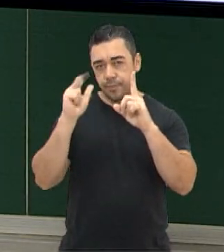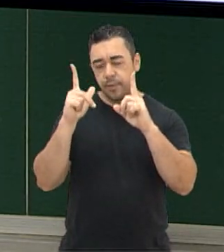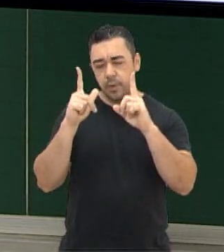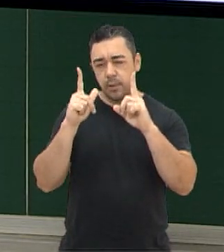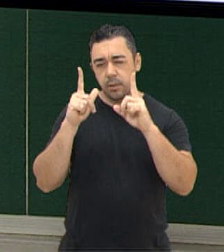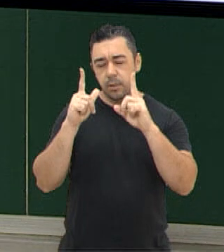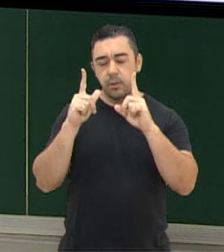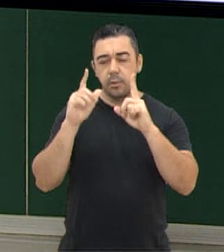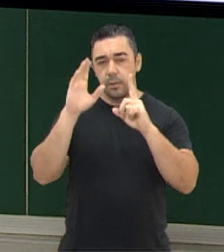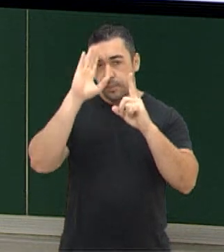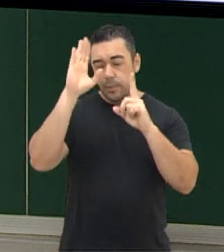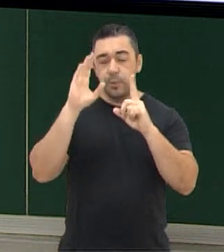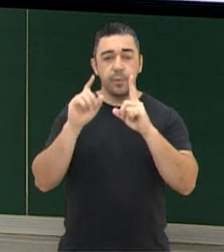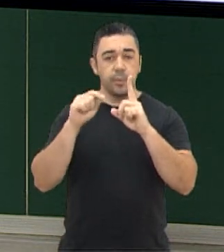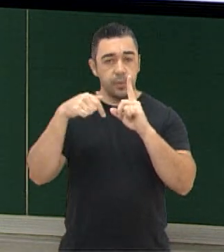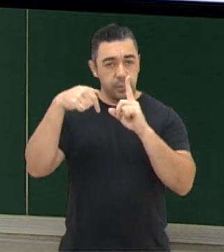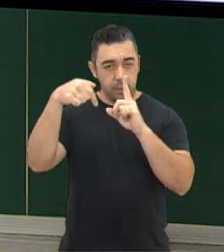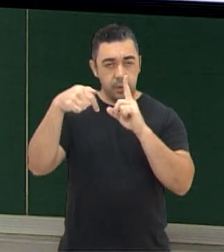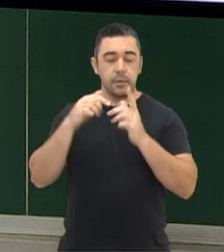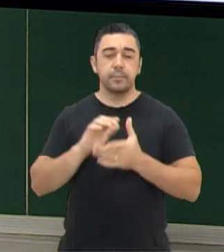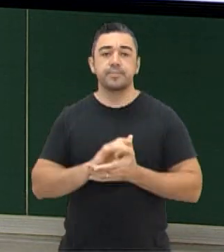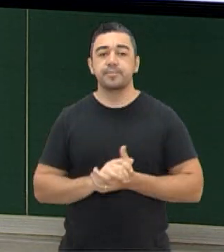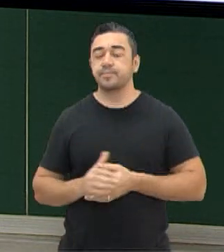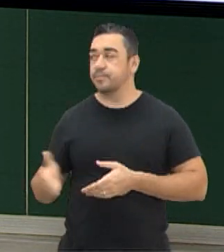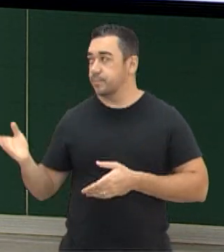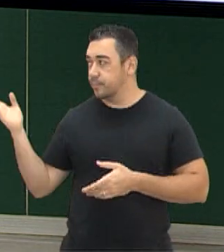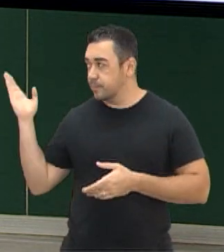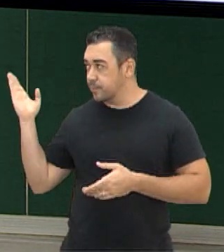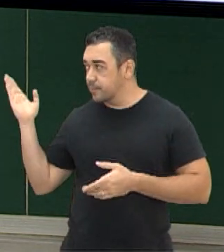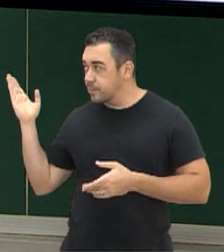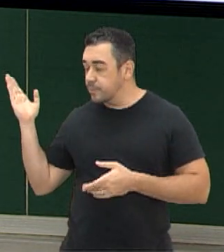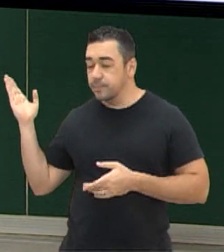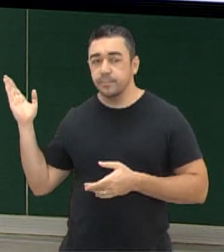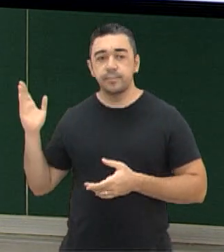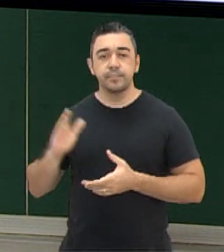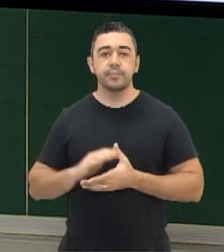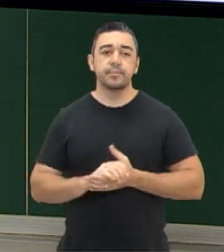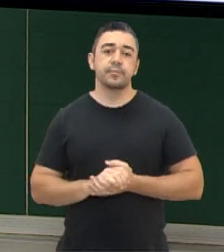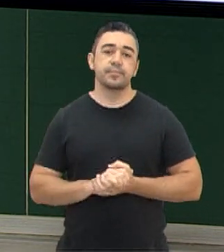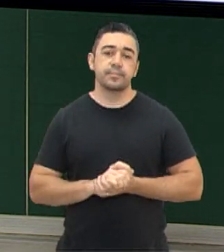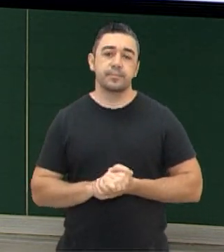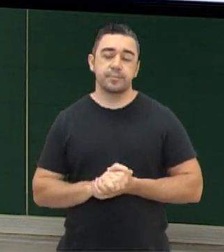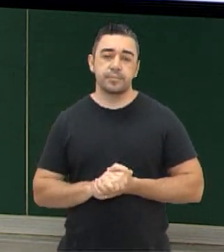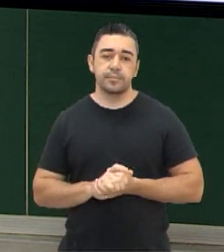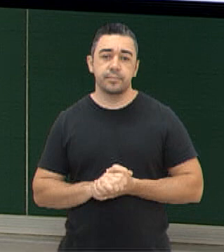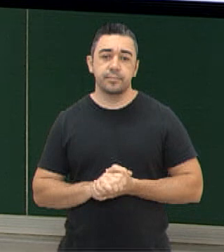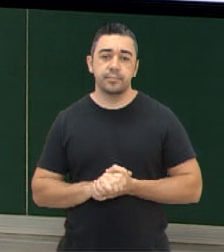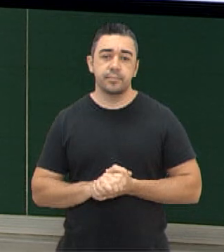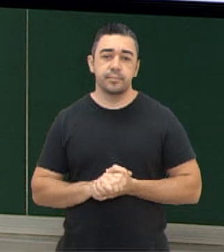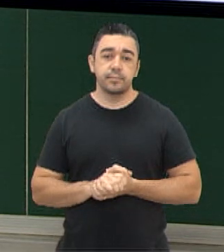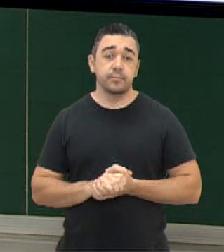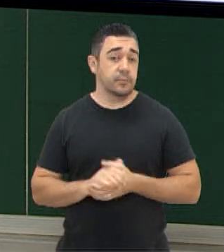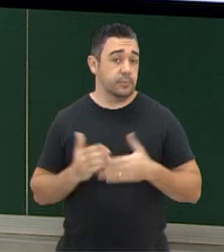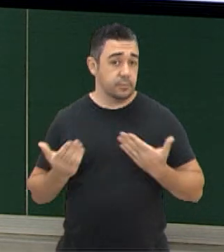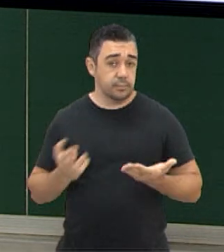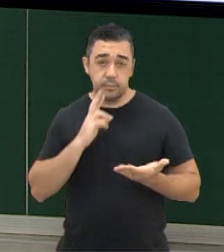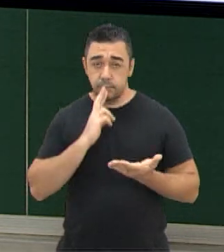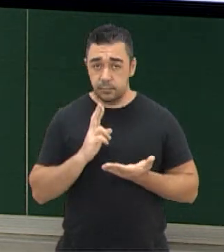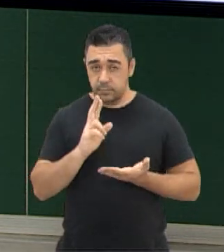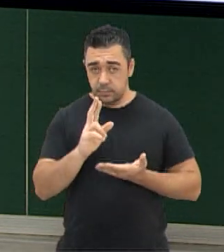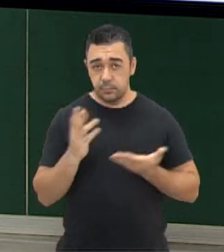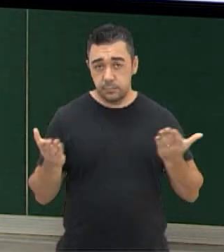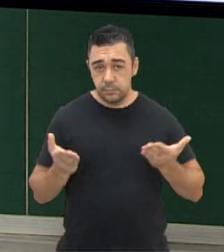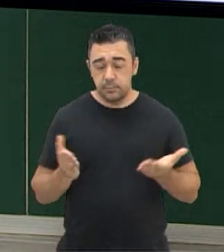poder destacar, o Q, que é 2x ao quadrado mais 8xy menos 3y ao quadrado. Qual vai ser o meu